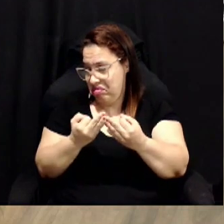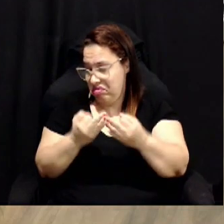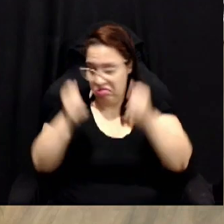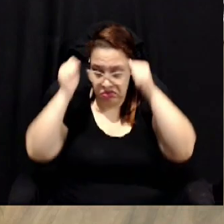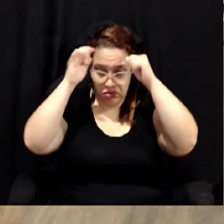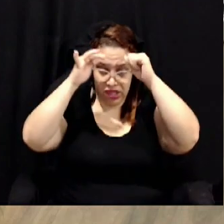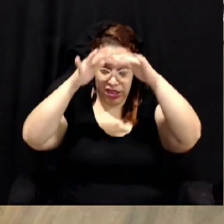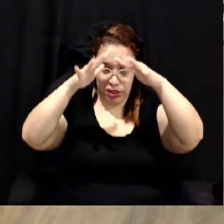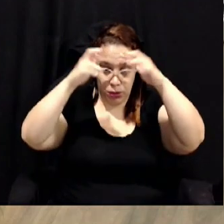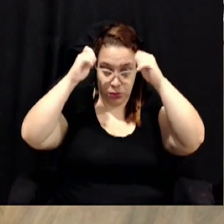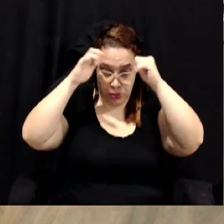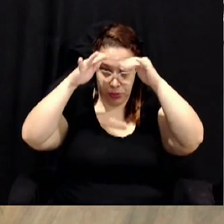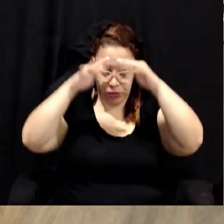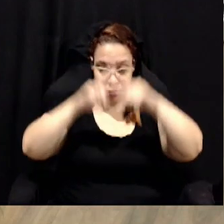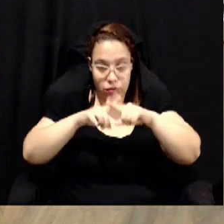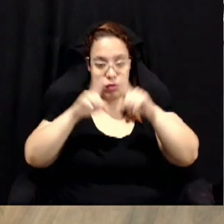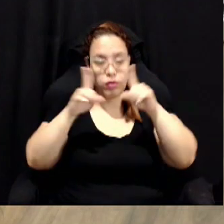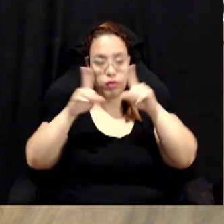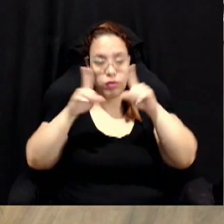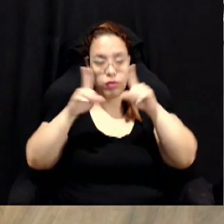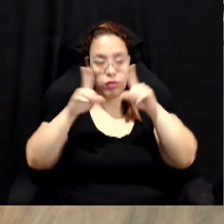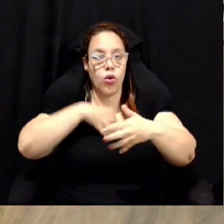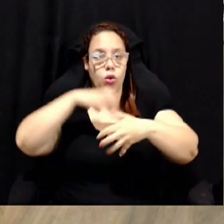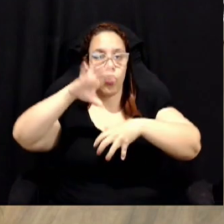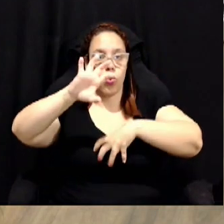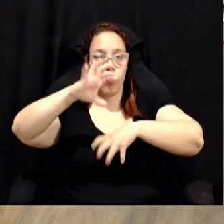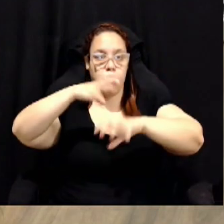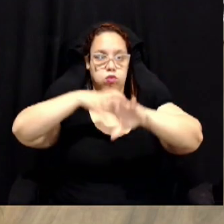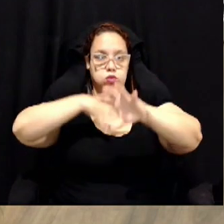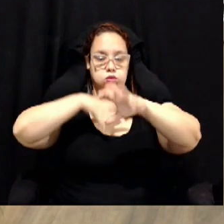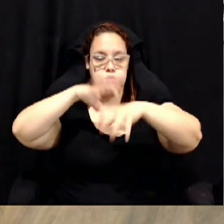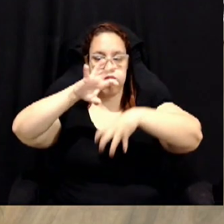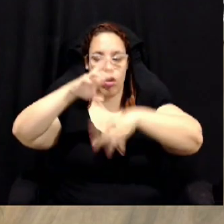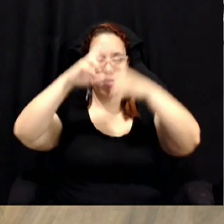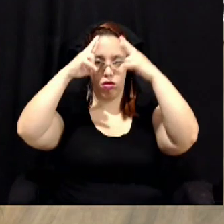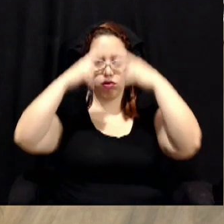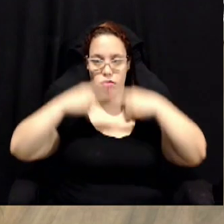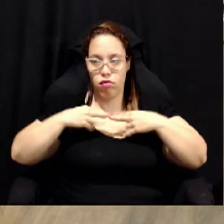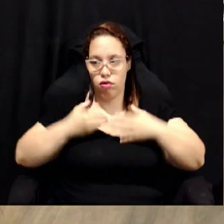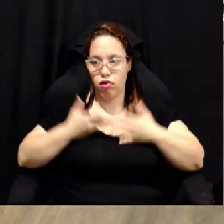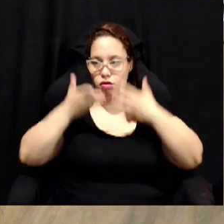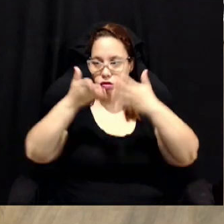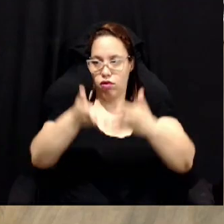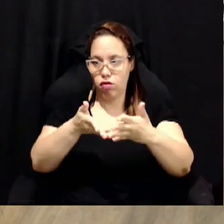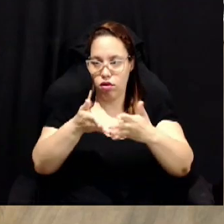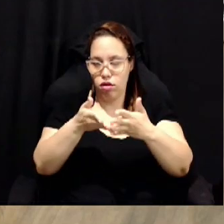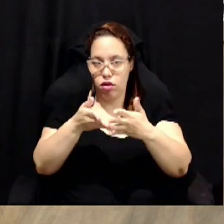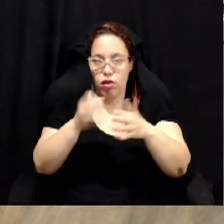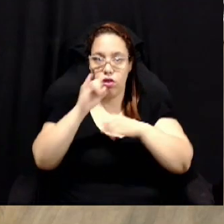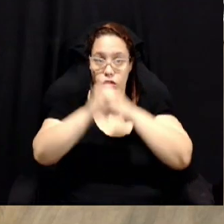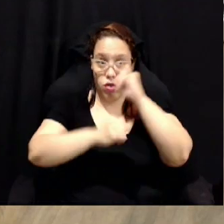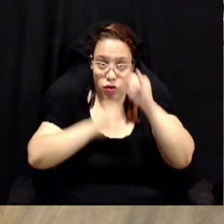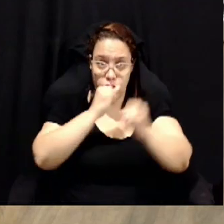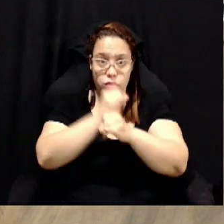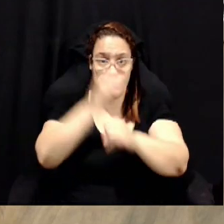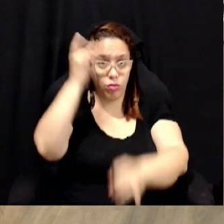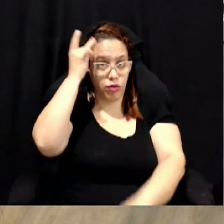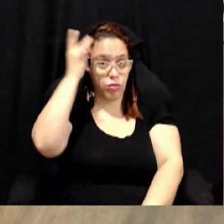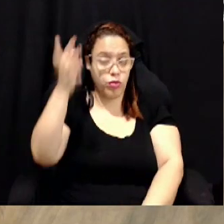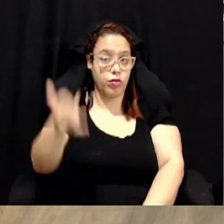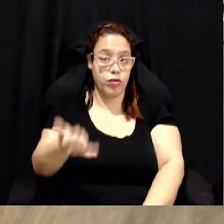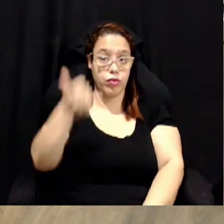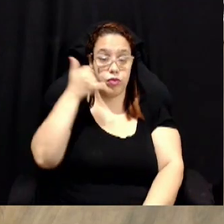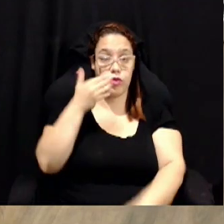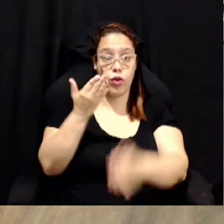autista, mas que tenha essa empatia, este respeito, que vá atrás, hoje com a internet, com a facilidade do celular, estudar mais